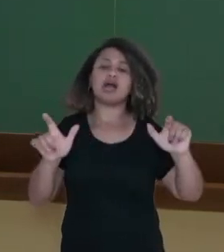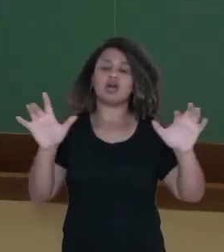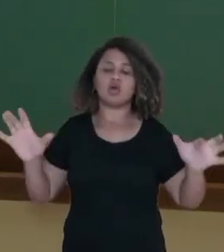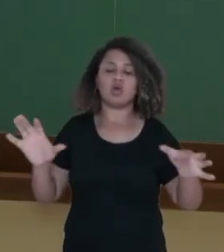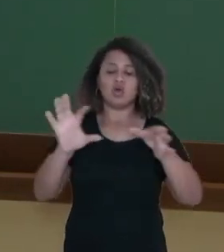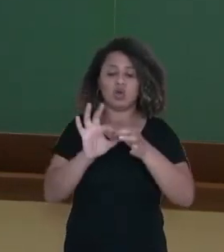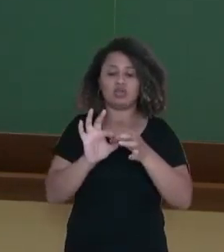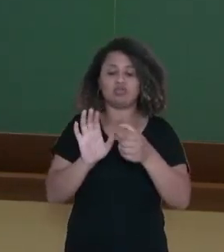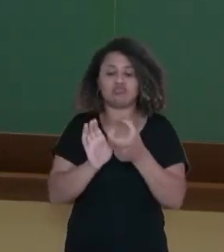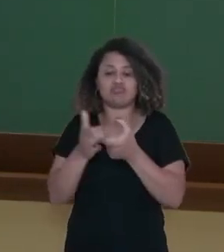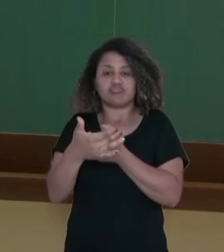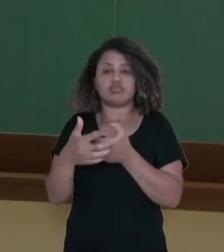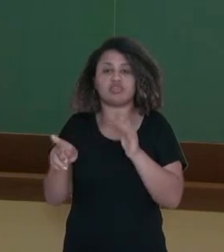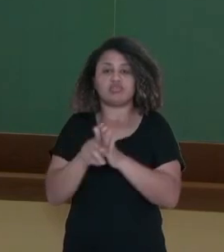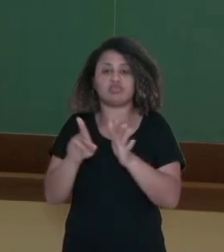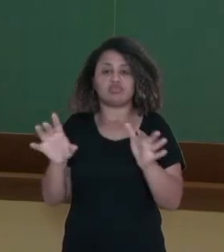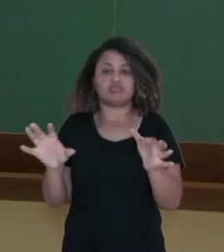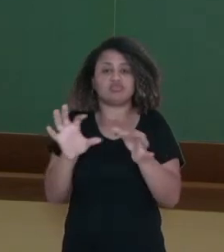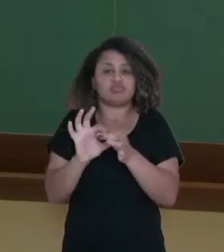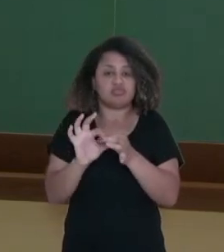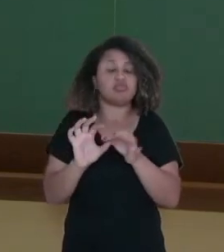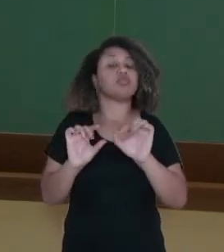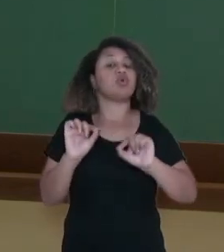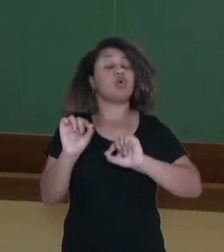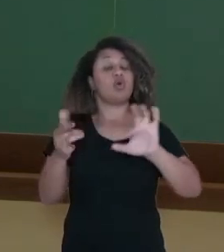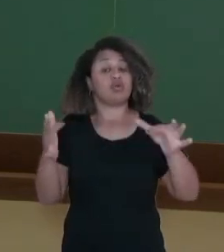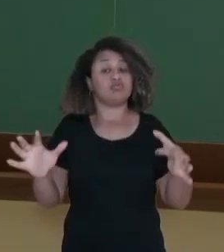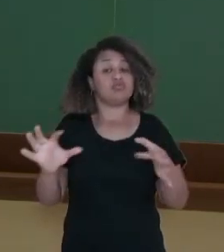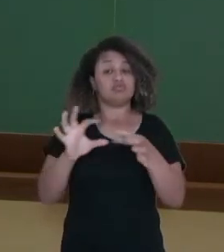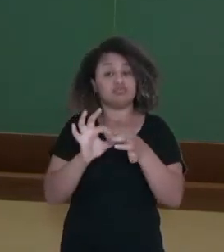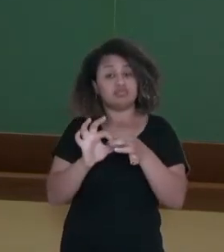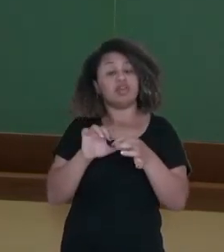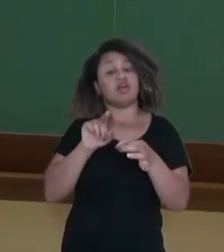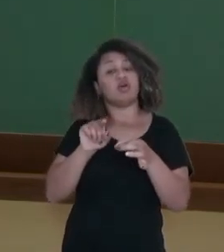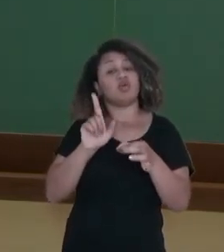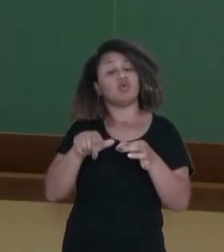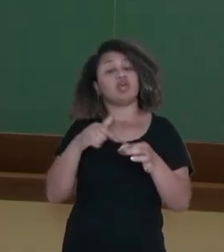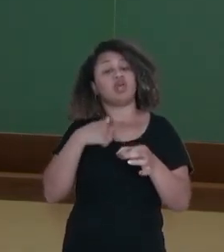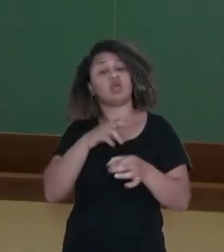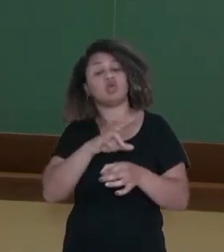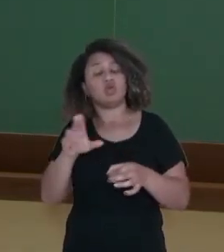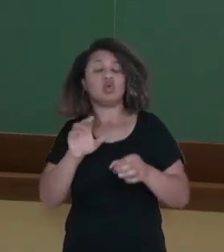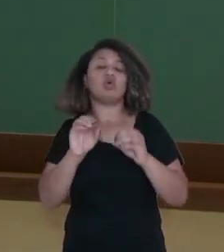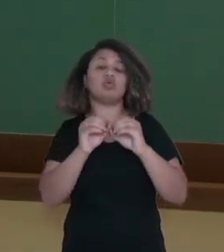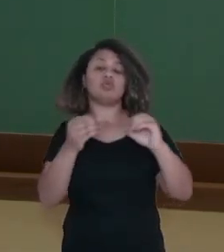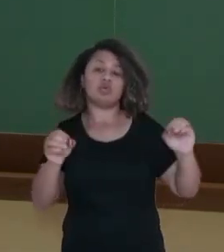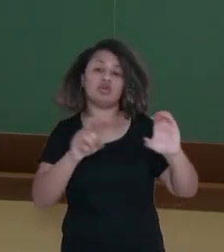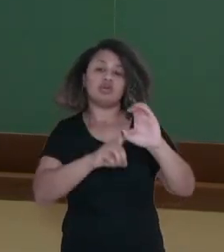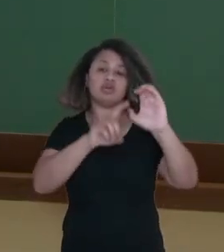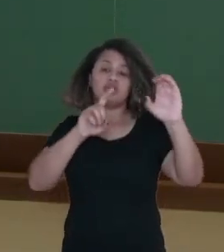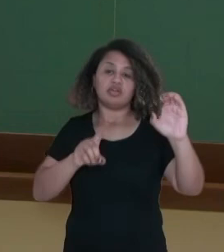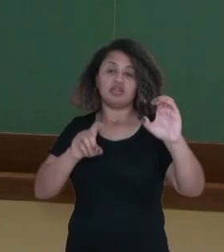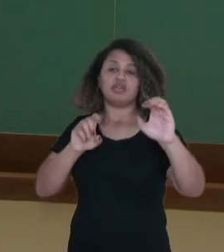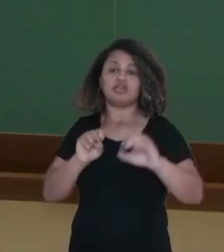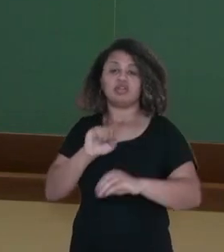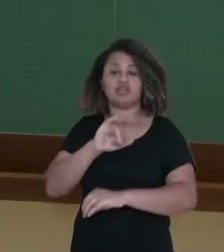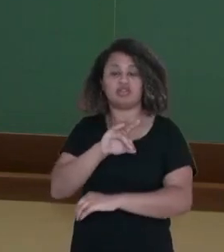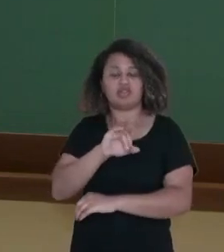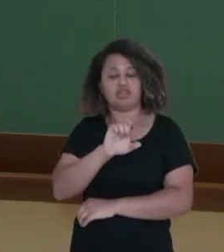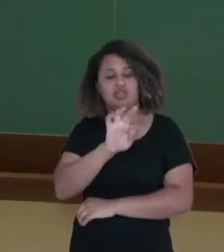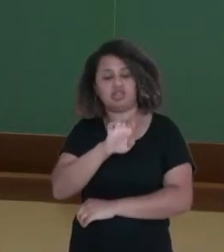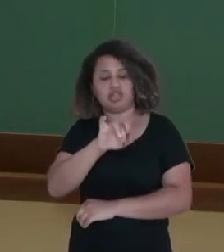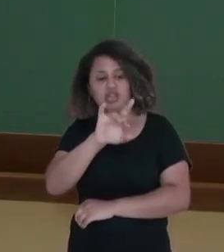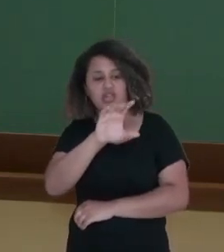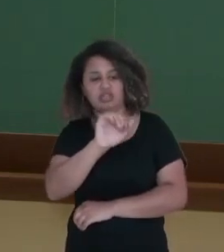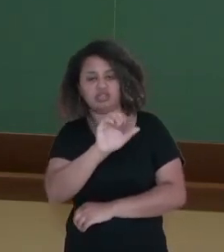por conjunções e quando elas são conectadas por conjunções, nós as chamamos de orações coordenadas sindéticas.